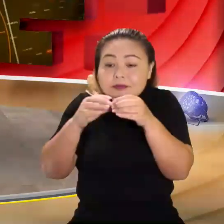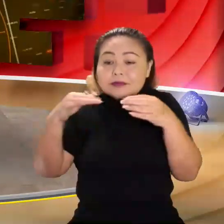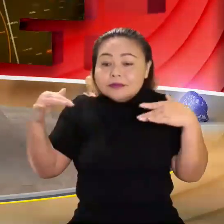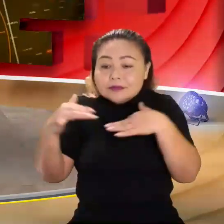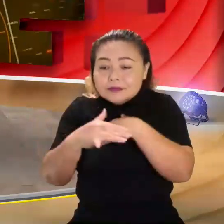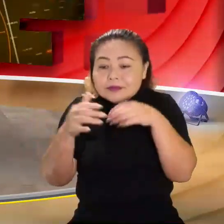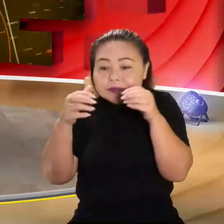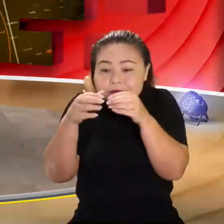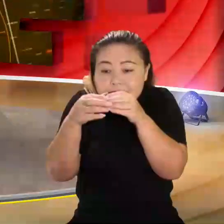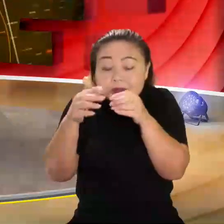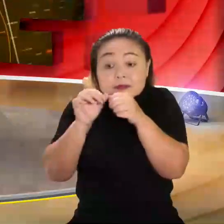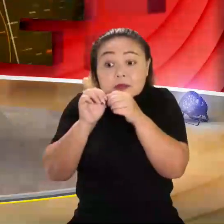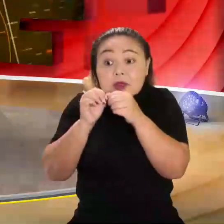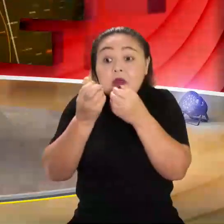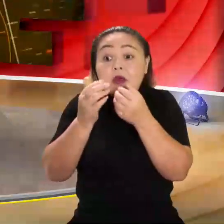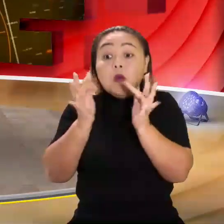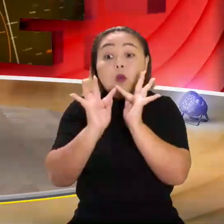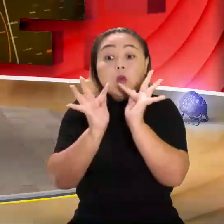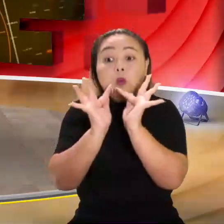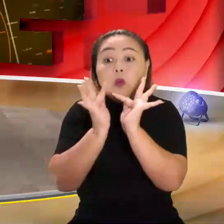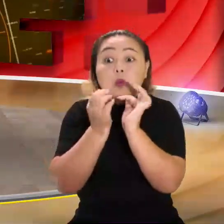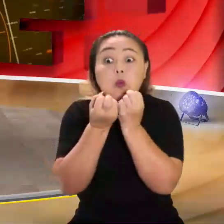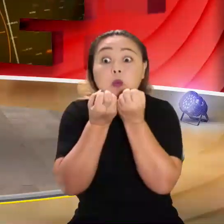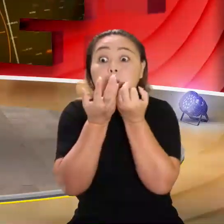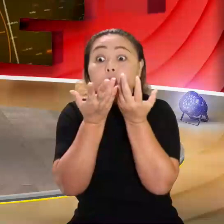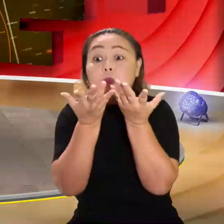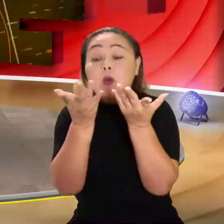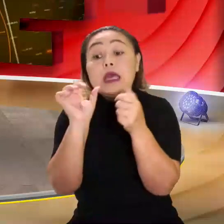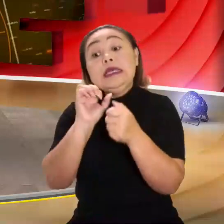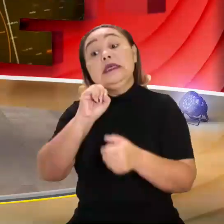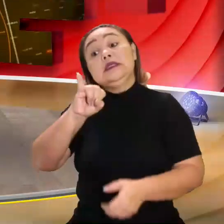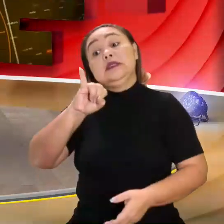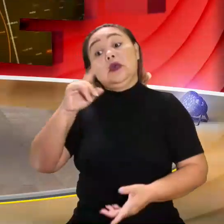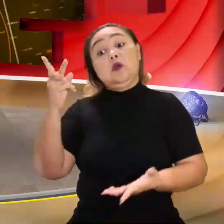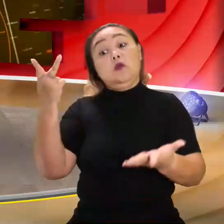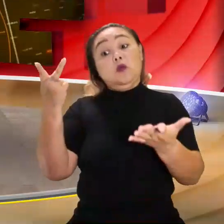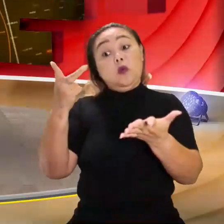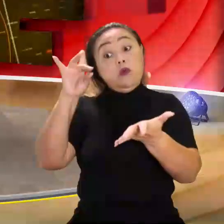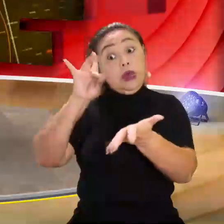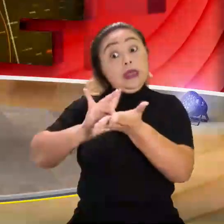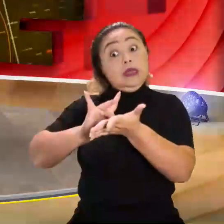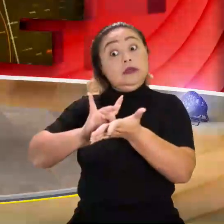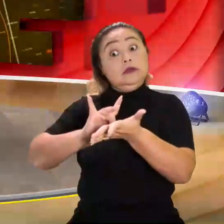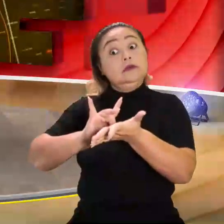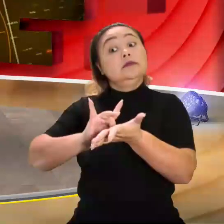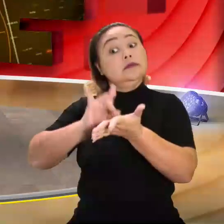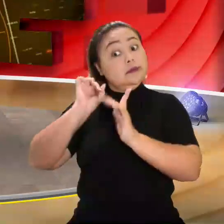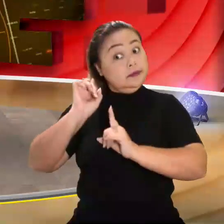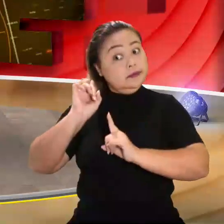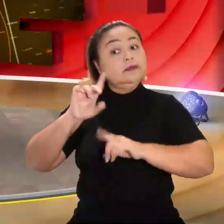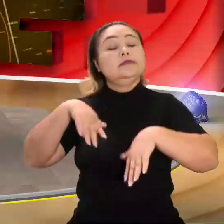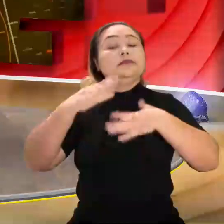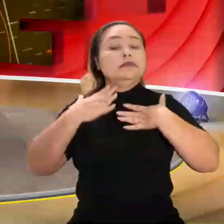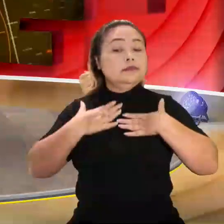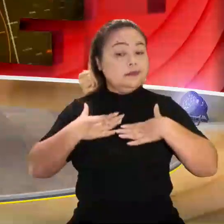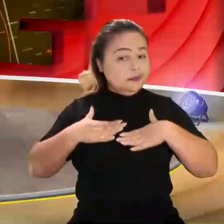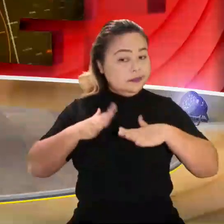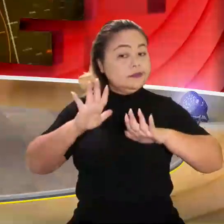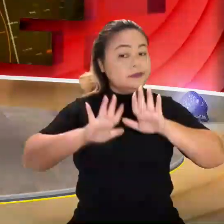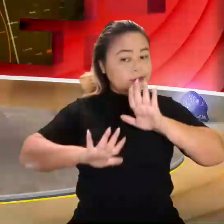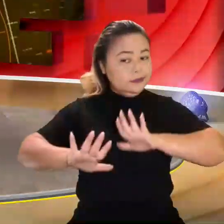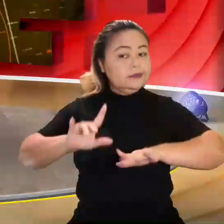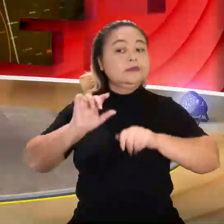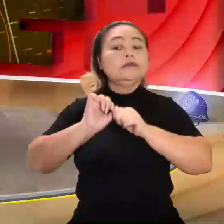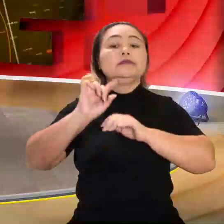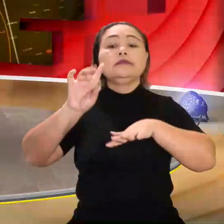tão rápido que todo mundo fica sabendo. E se não for verdade? Pois é isso aí. Muita calma nessa hora, muito cuidado,